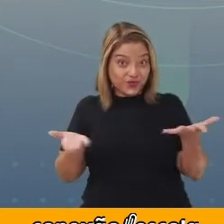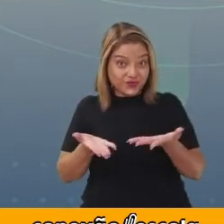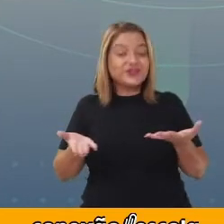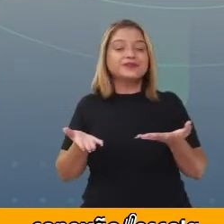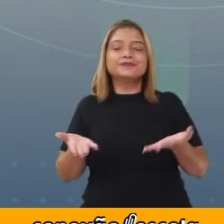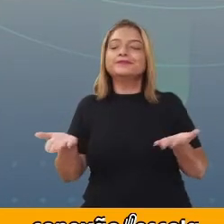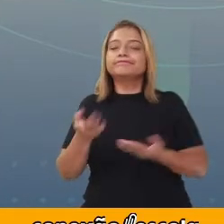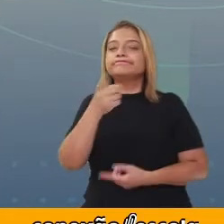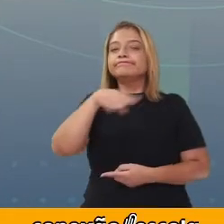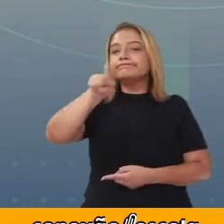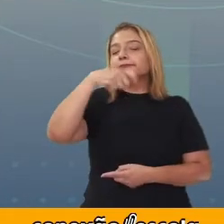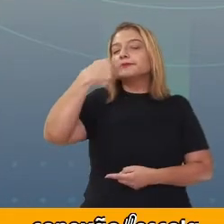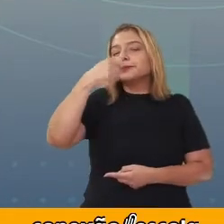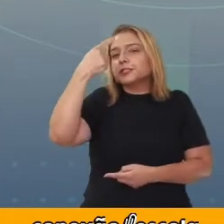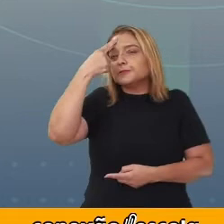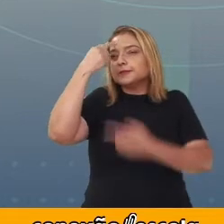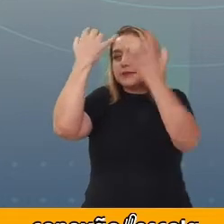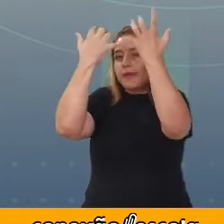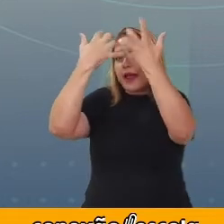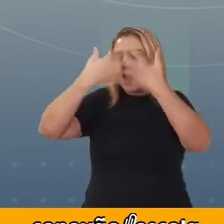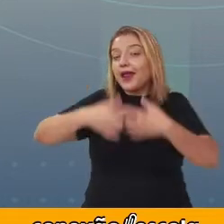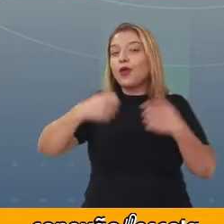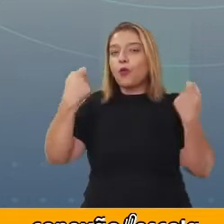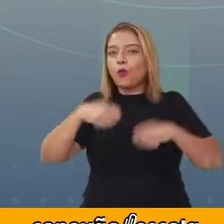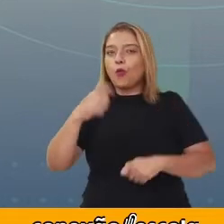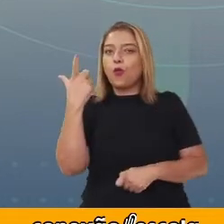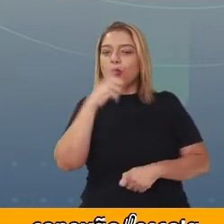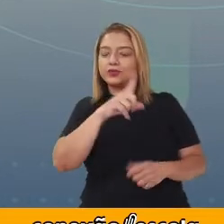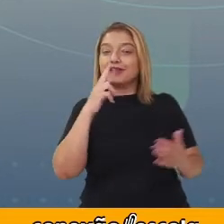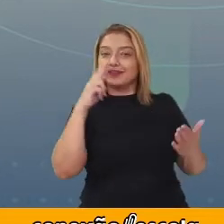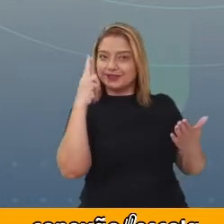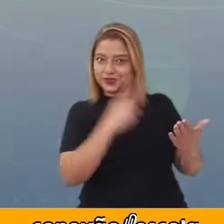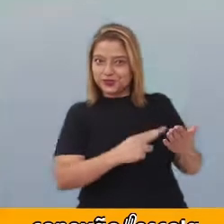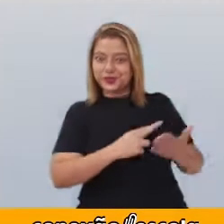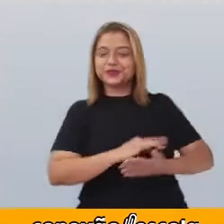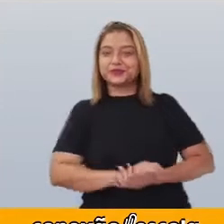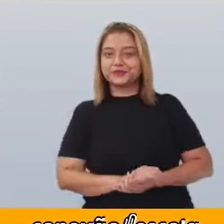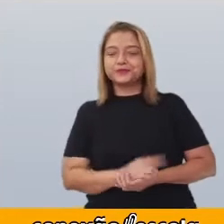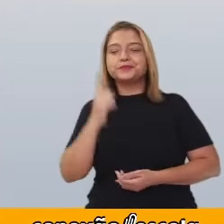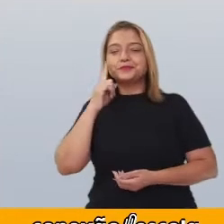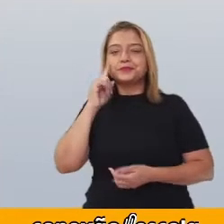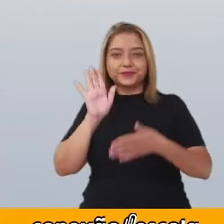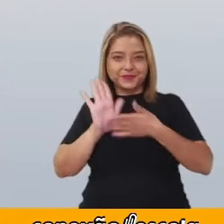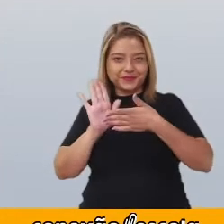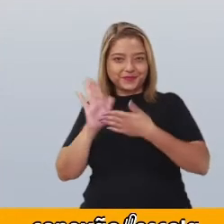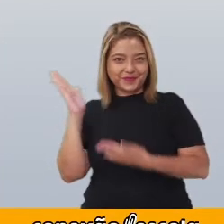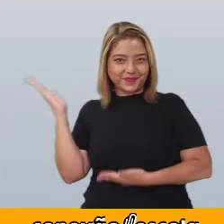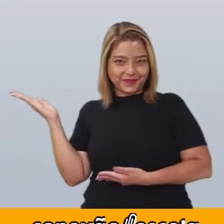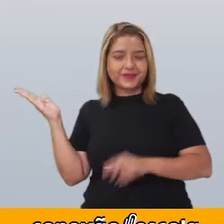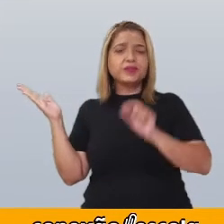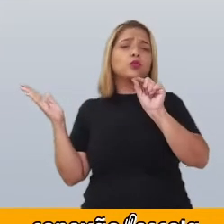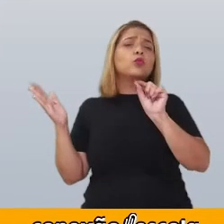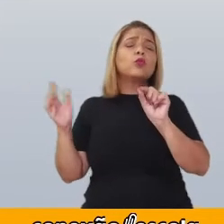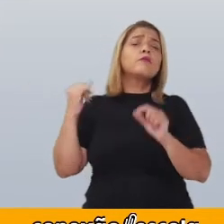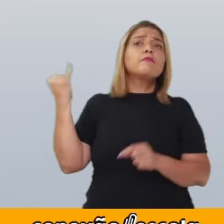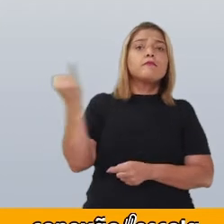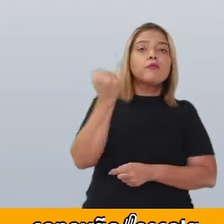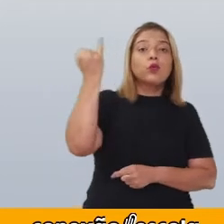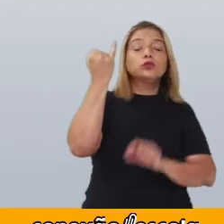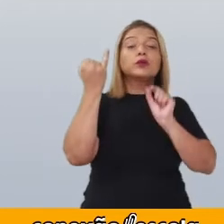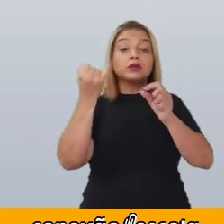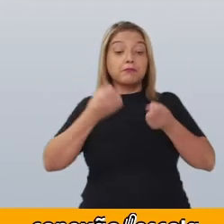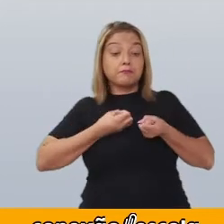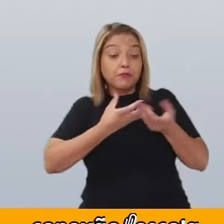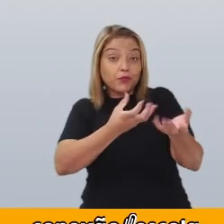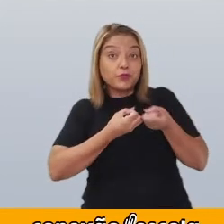hora de pensar e responder. Vejam essa proposta. Qual é a importância do